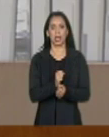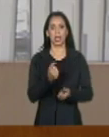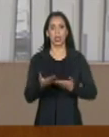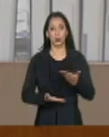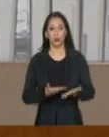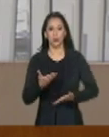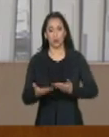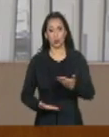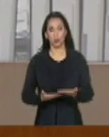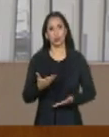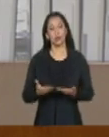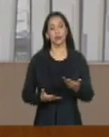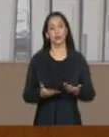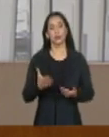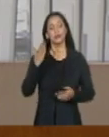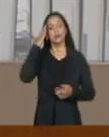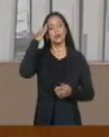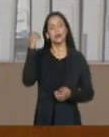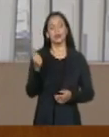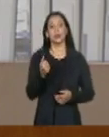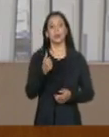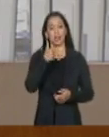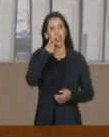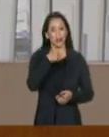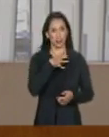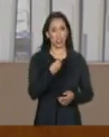após saber da morte da filha.